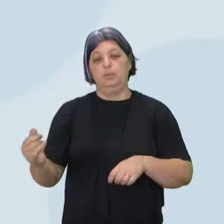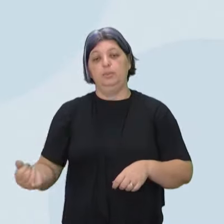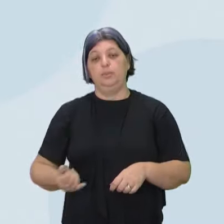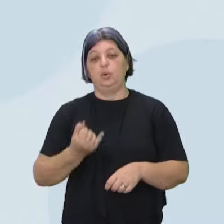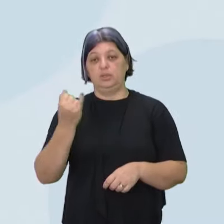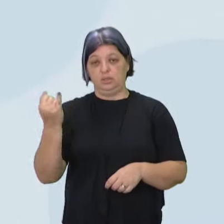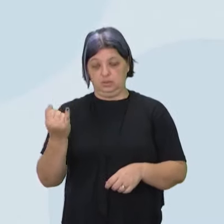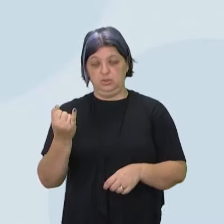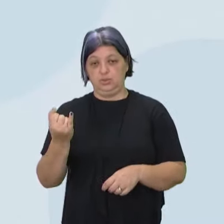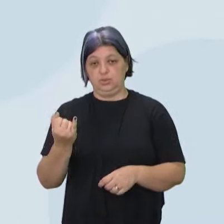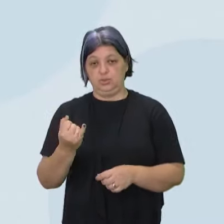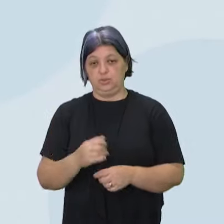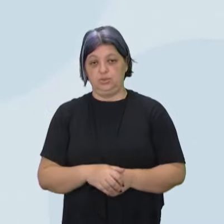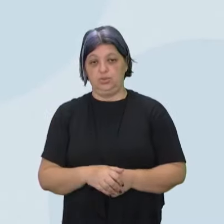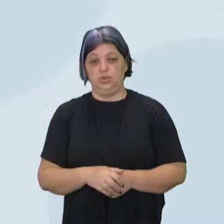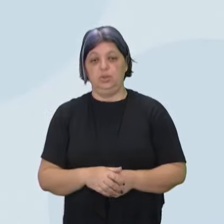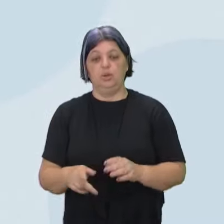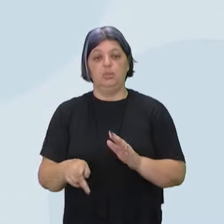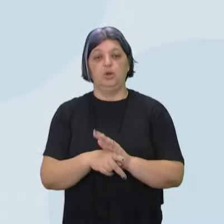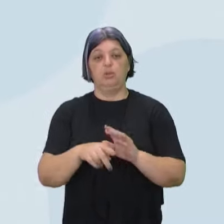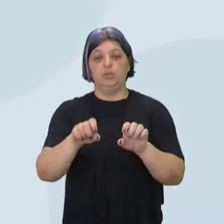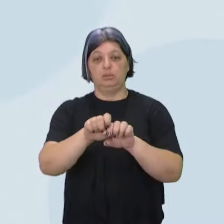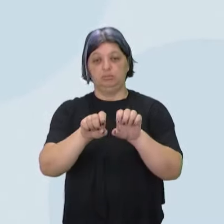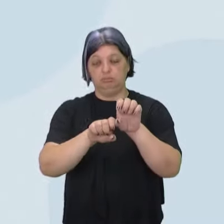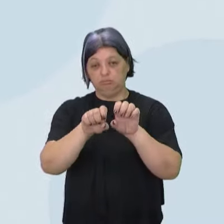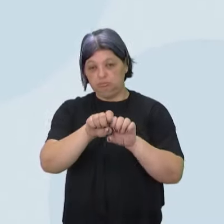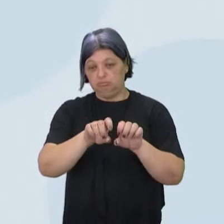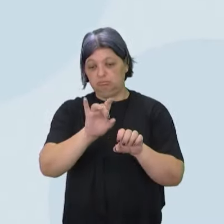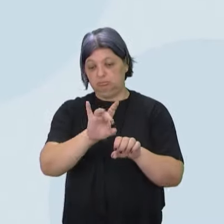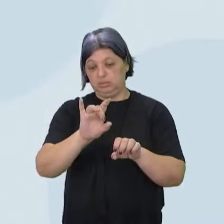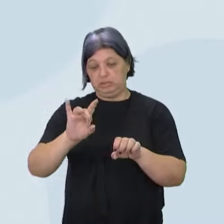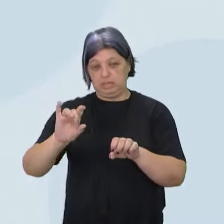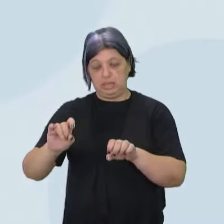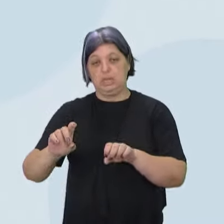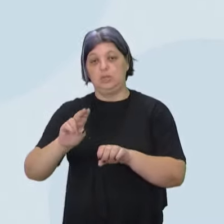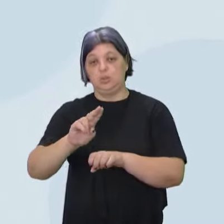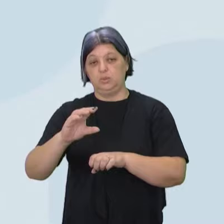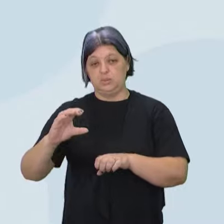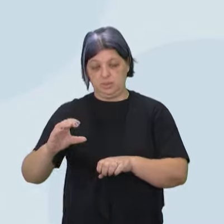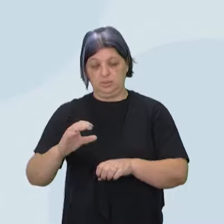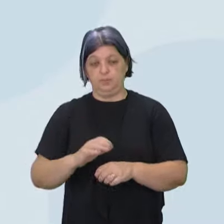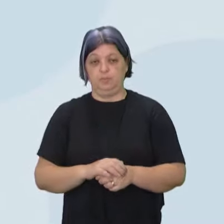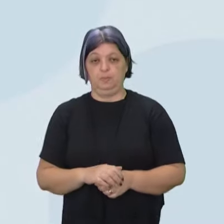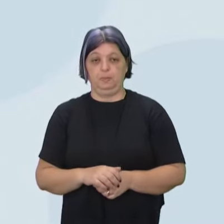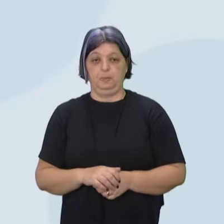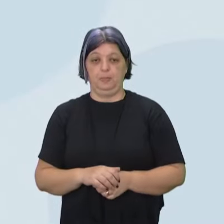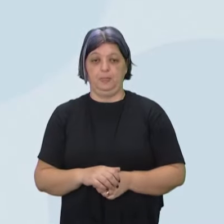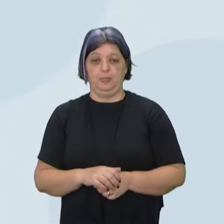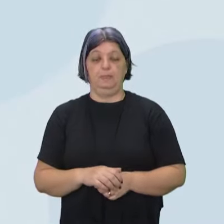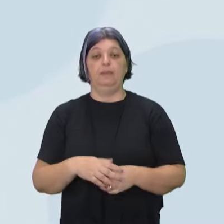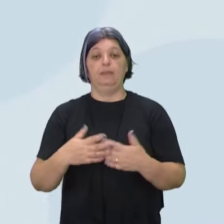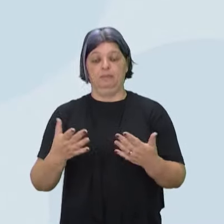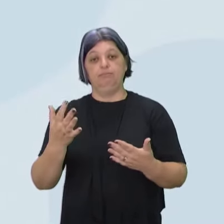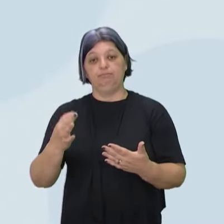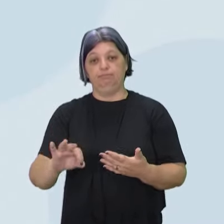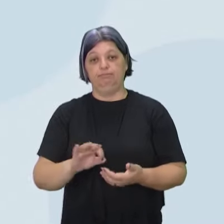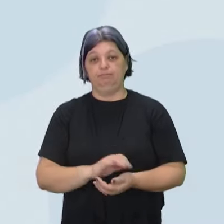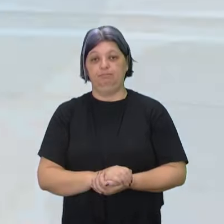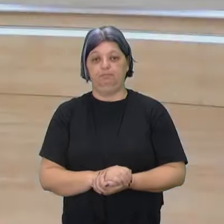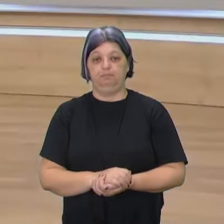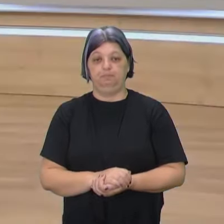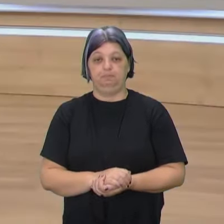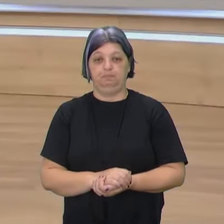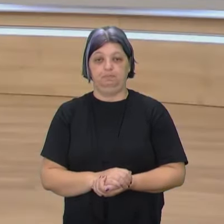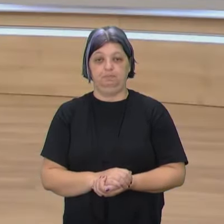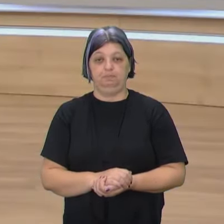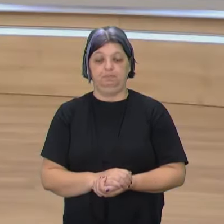aí esses eixos em cada uma dessas unidades curriculares, né? Tá certo, Vanderlei. Então, pessoal,